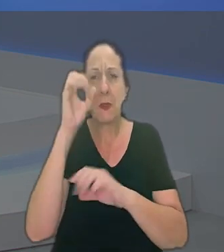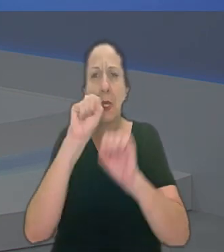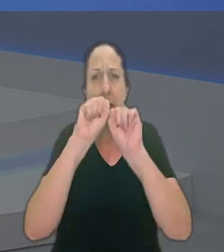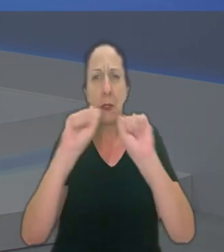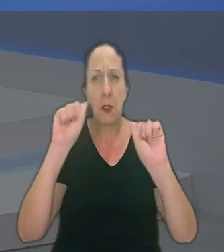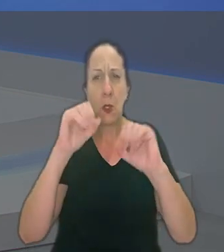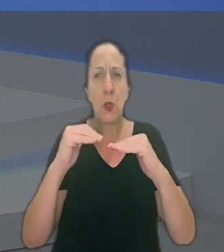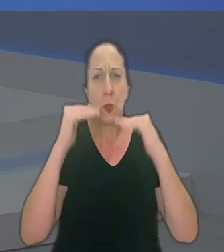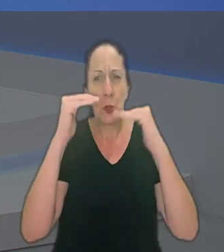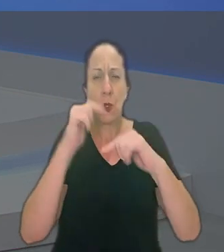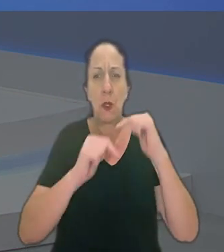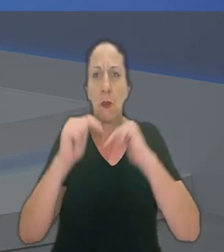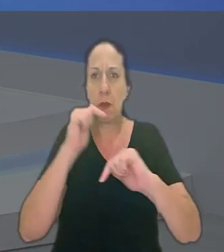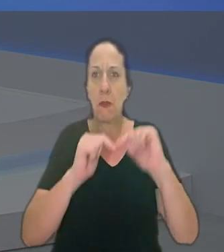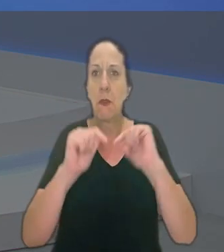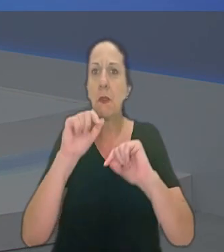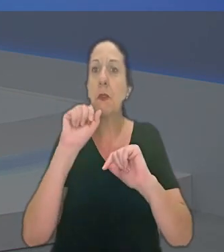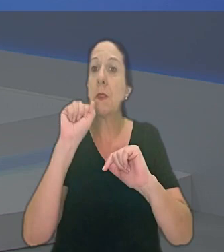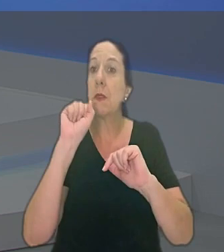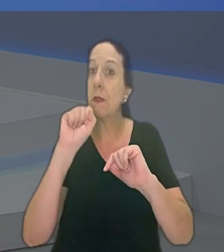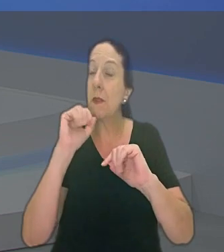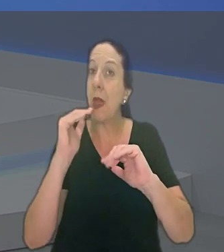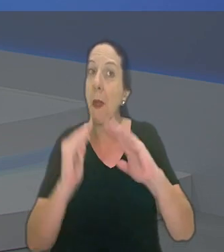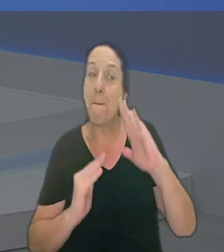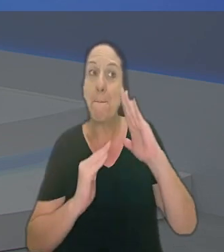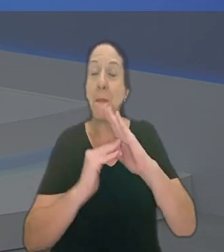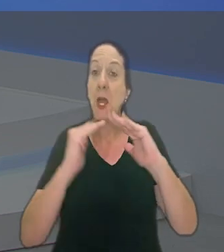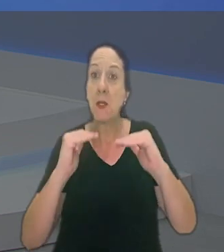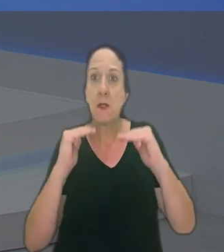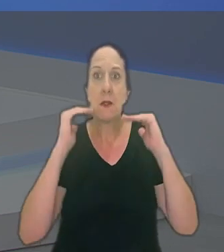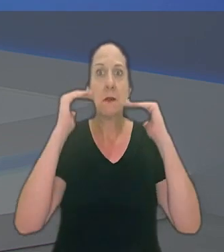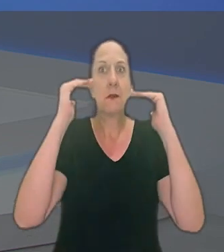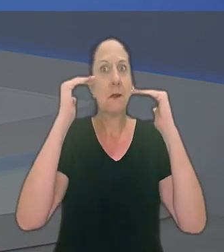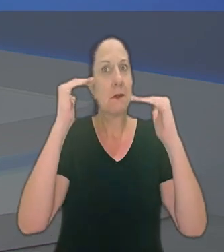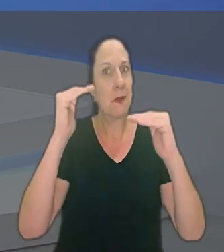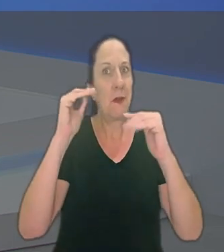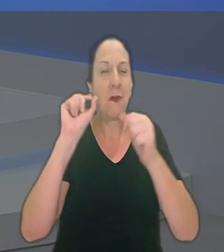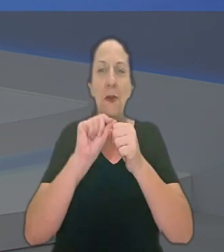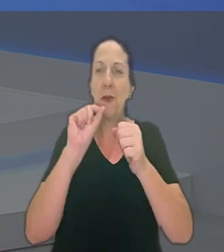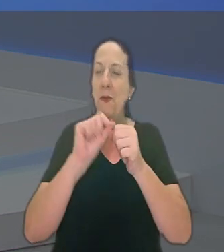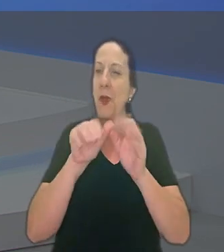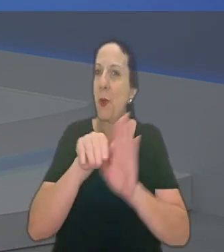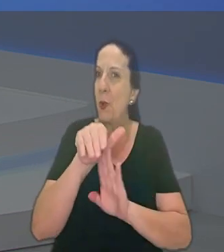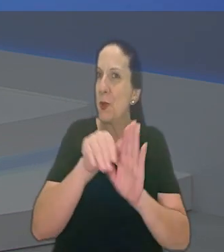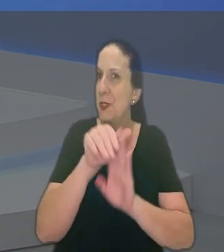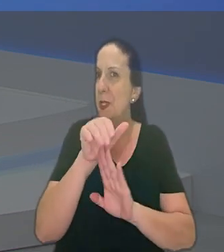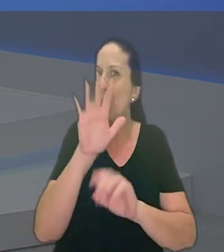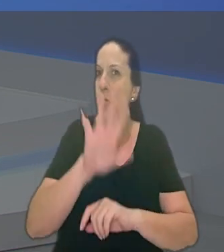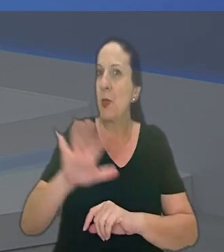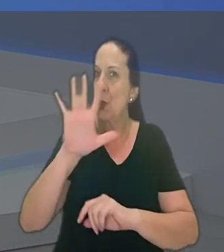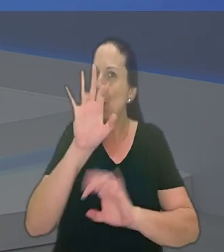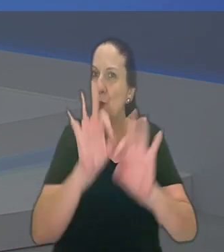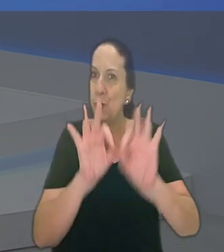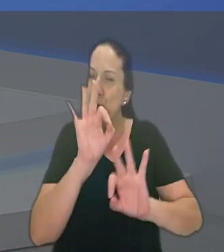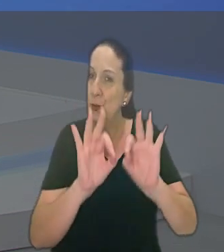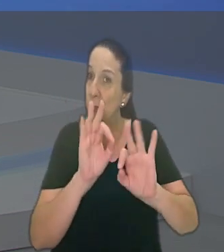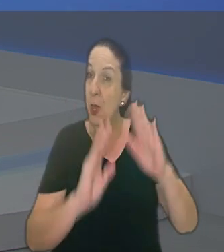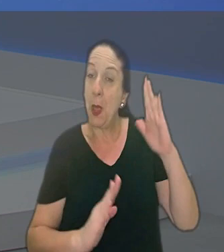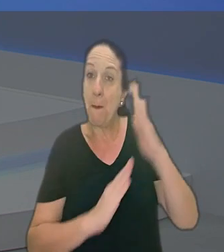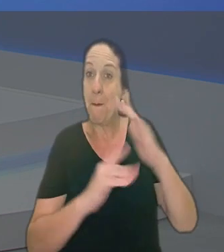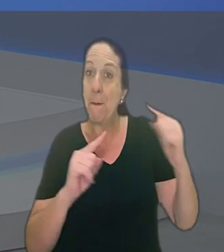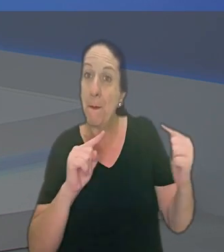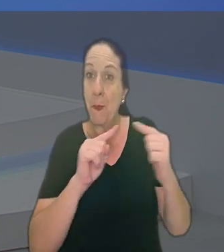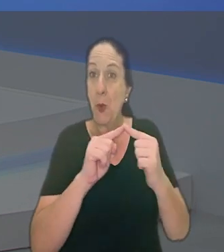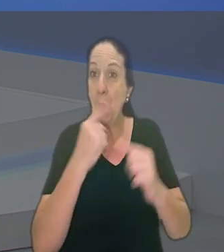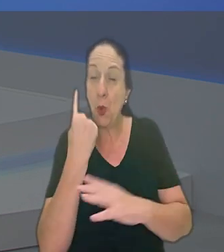Você sabia que o Tribunal Superior do Trabalho está acima da meta de julgamentos estabelecida pelo Conselho Nacional de Justiça? A